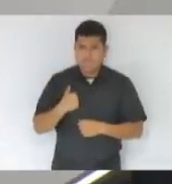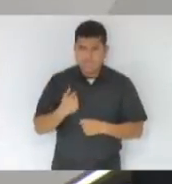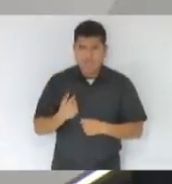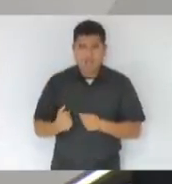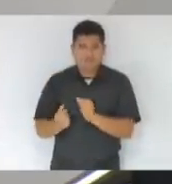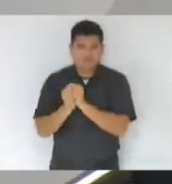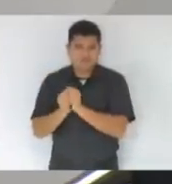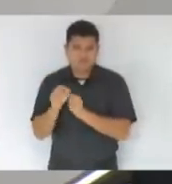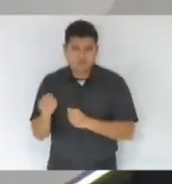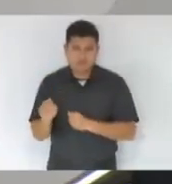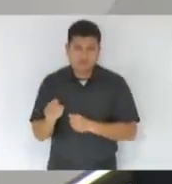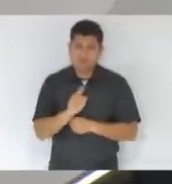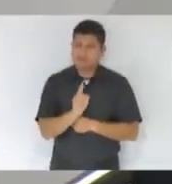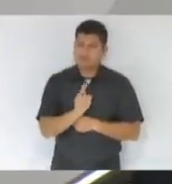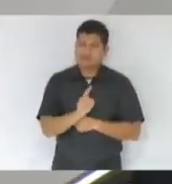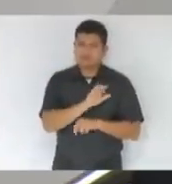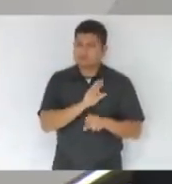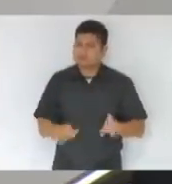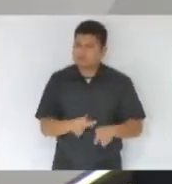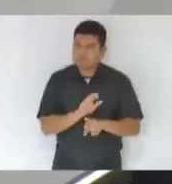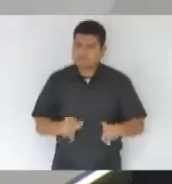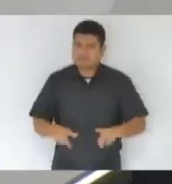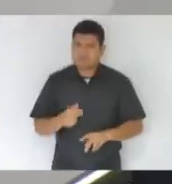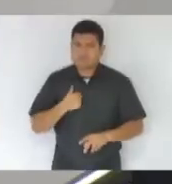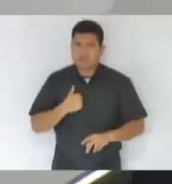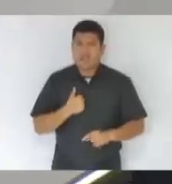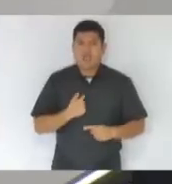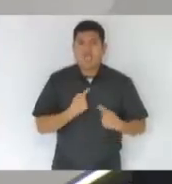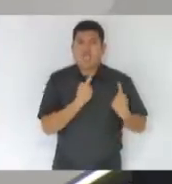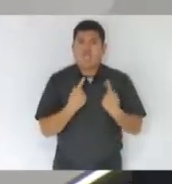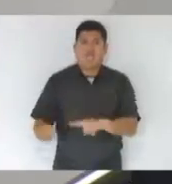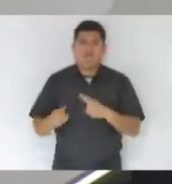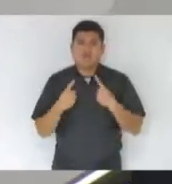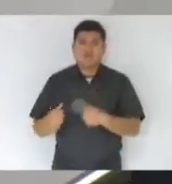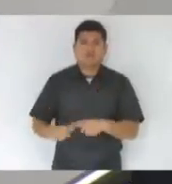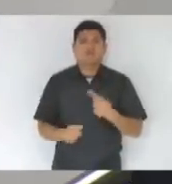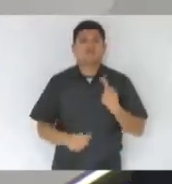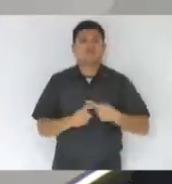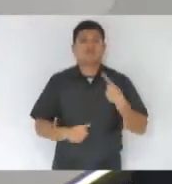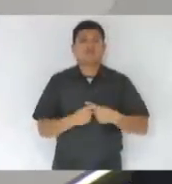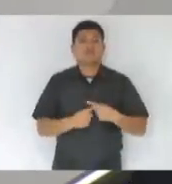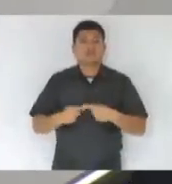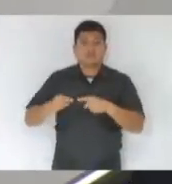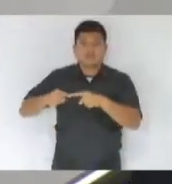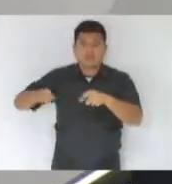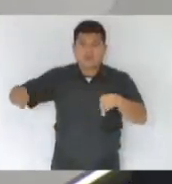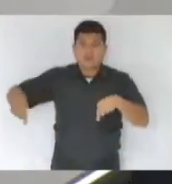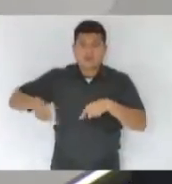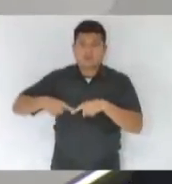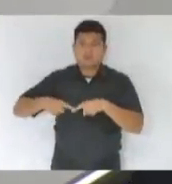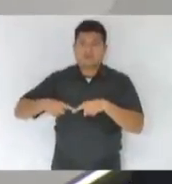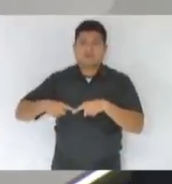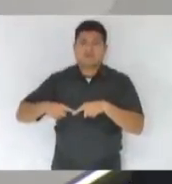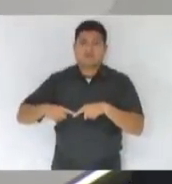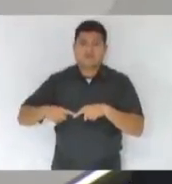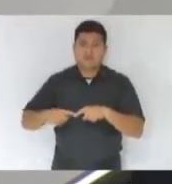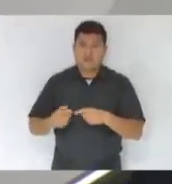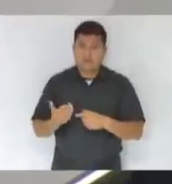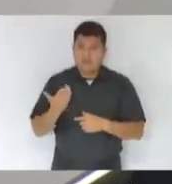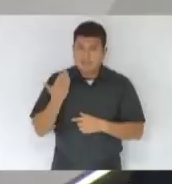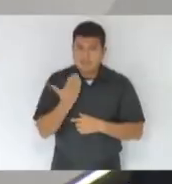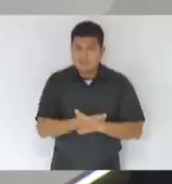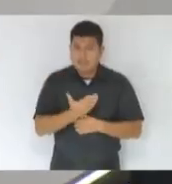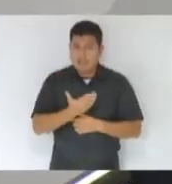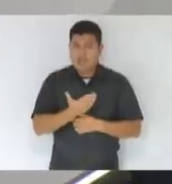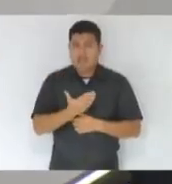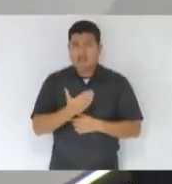pelo contrário, nesse momento faço oposição ferrenha. O gabinete do deputado da oposição,